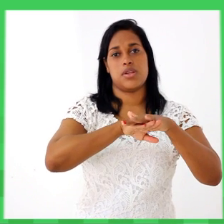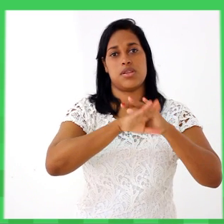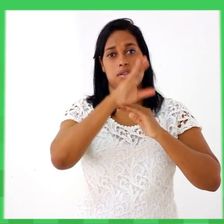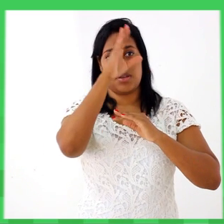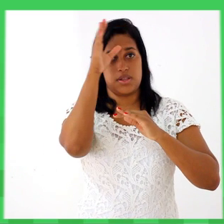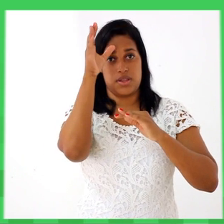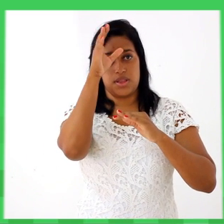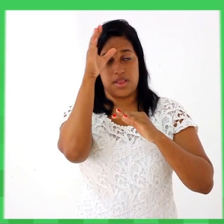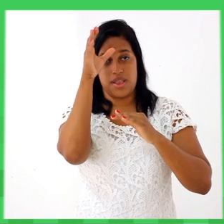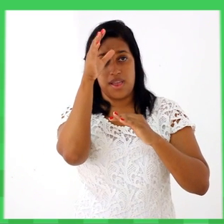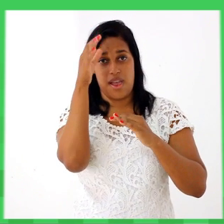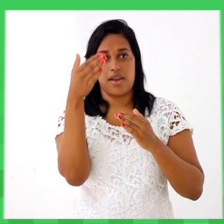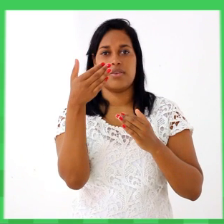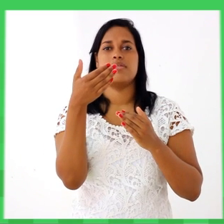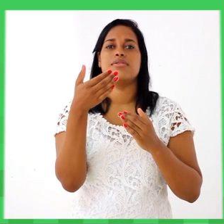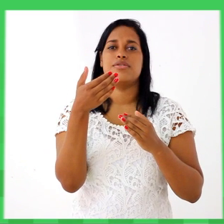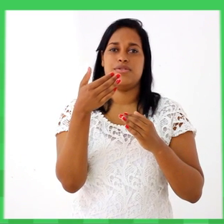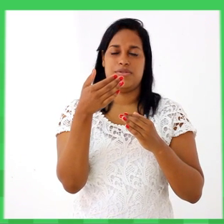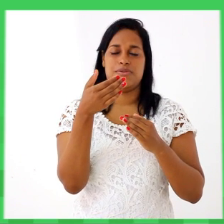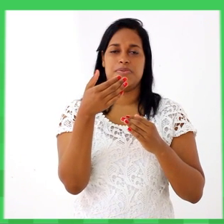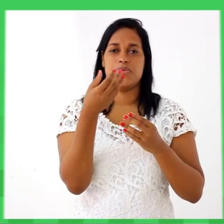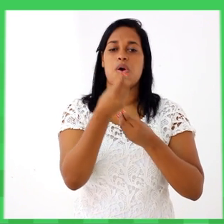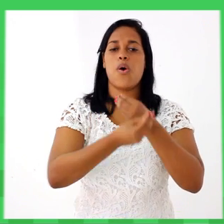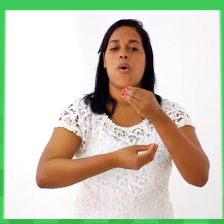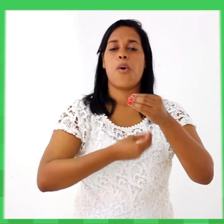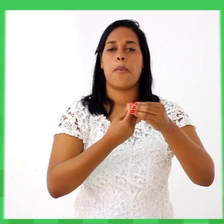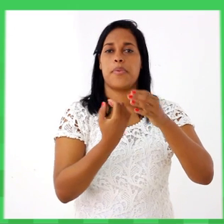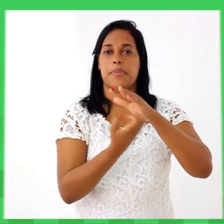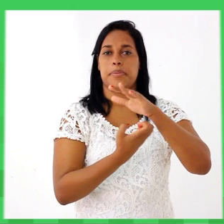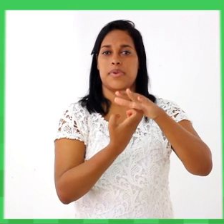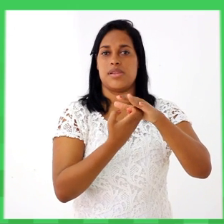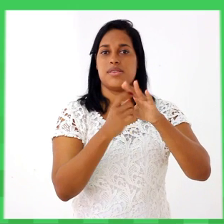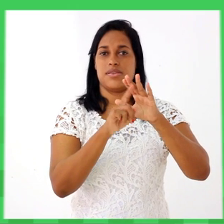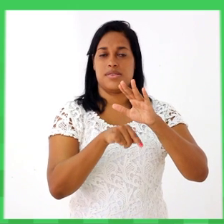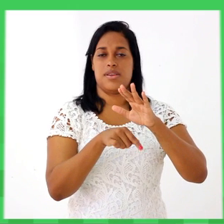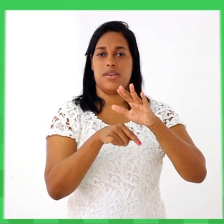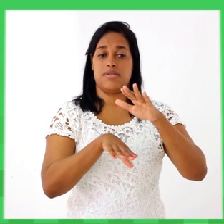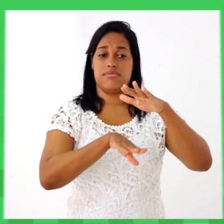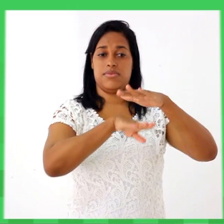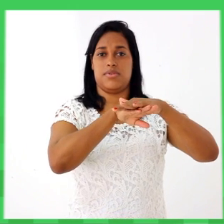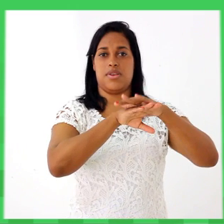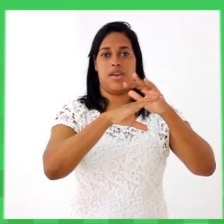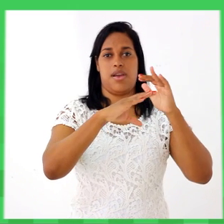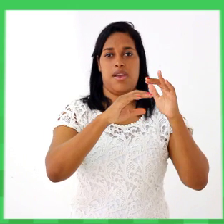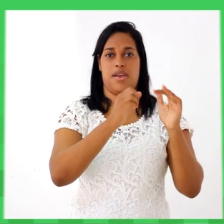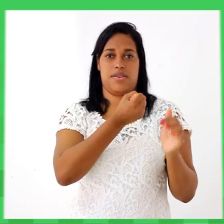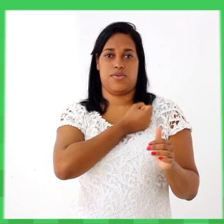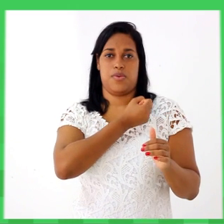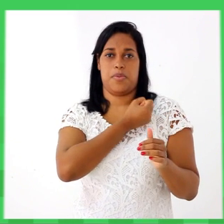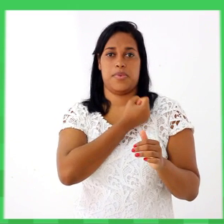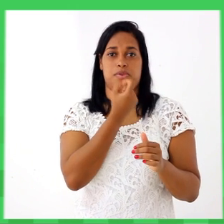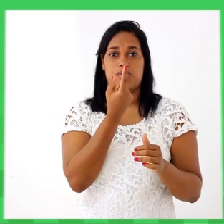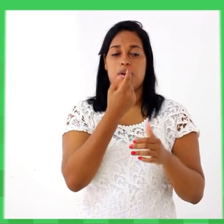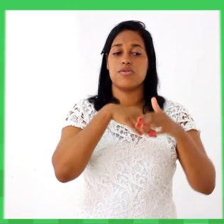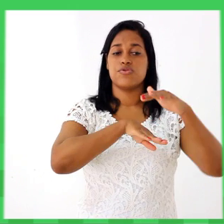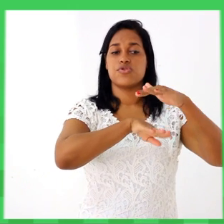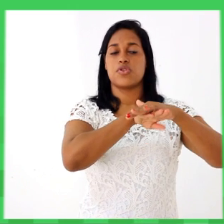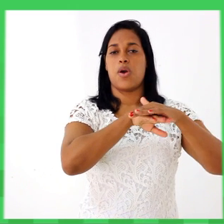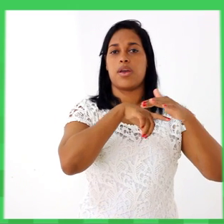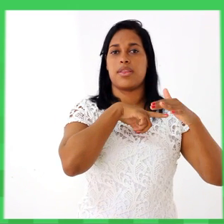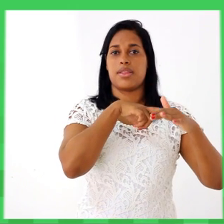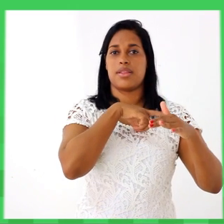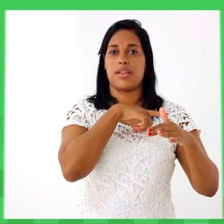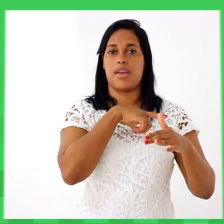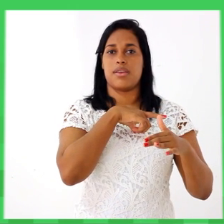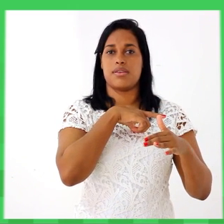fornecedores são nossas entidades. Estoque e produtos se relacionam com a cardinalidade. Um estoque pode ter